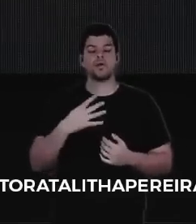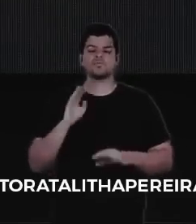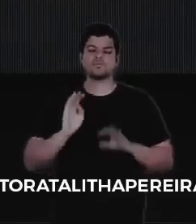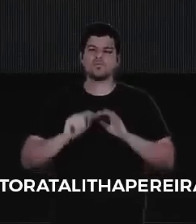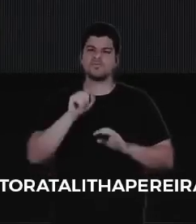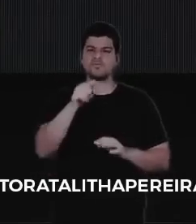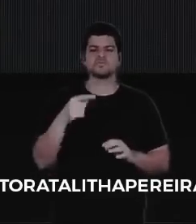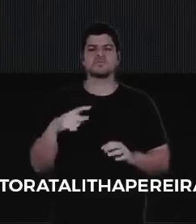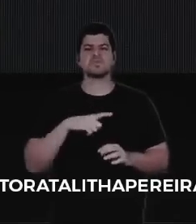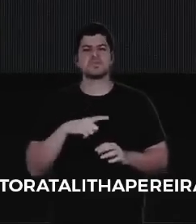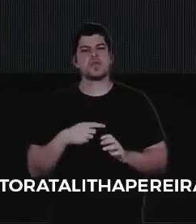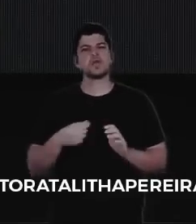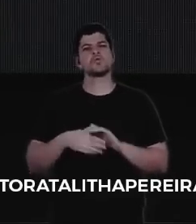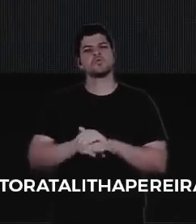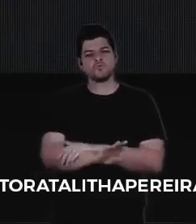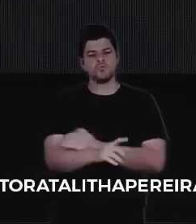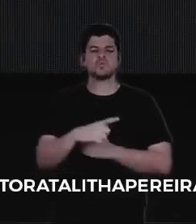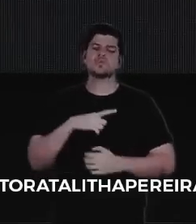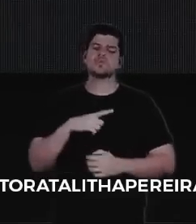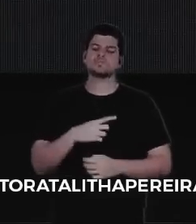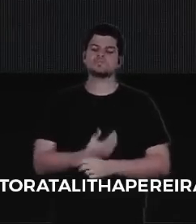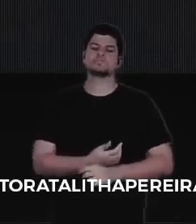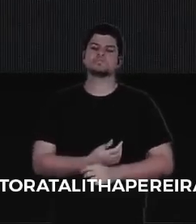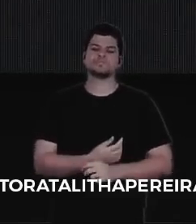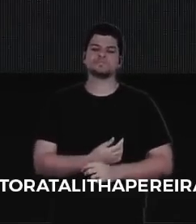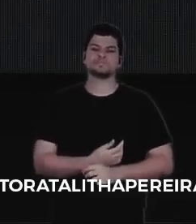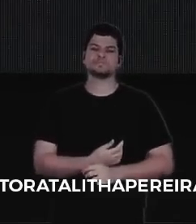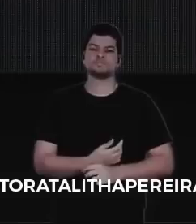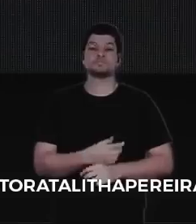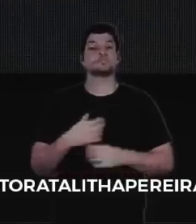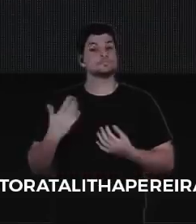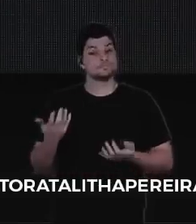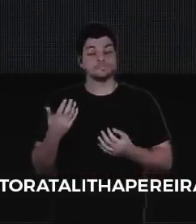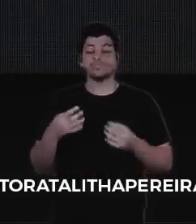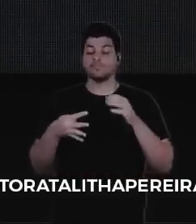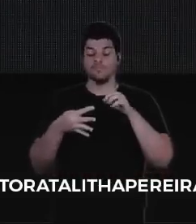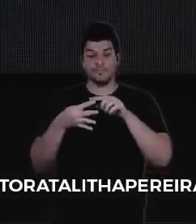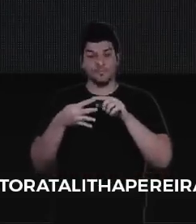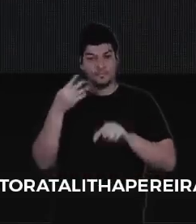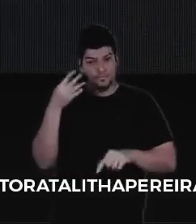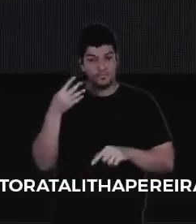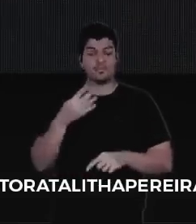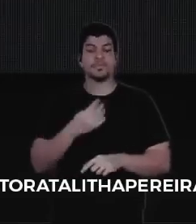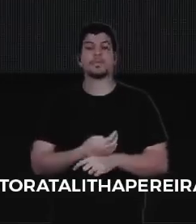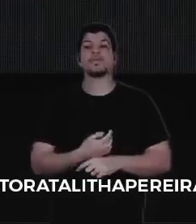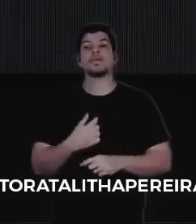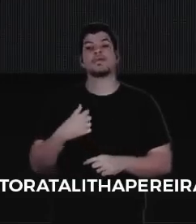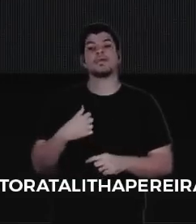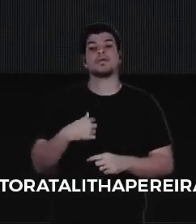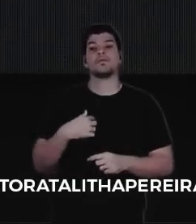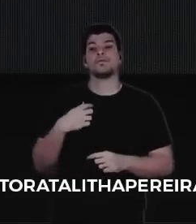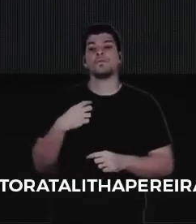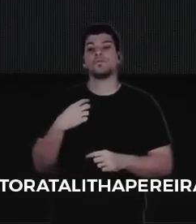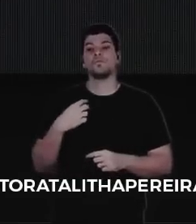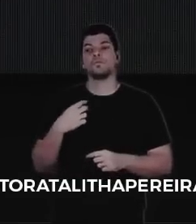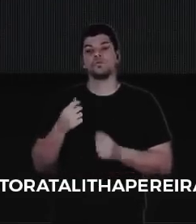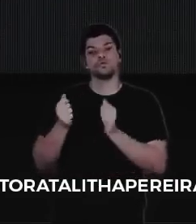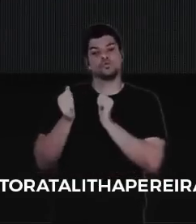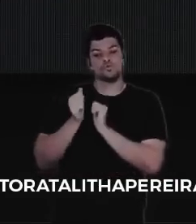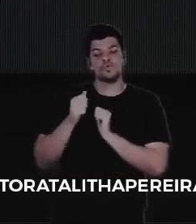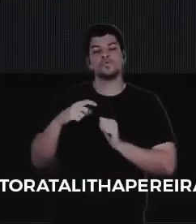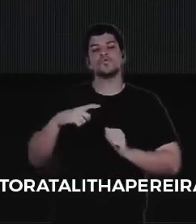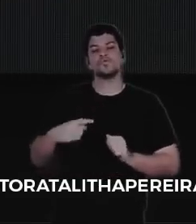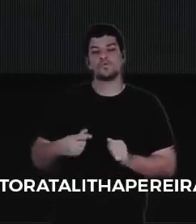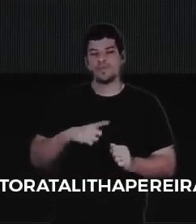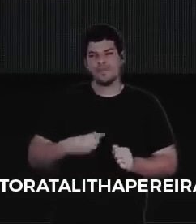em algum, ou em alguns. E esses aqui, eu não posso carregar para a minha vida. Por quê?